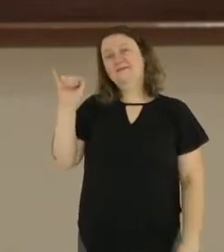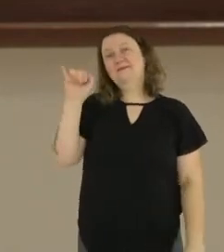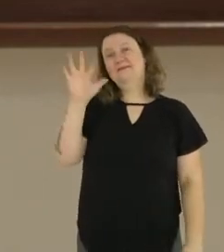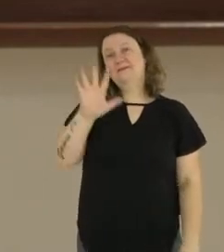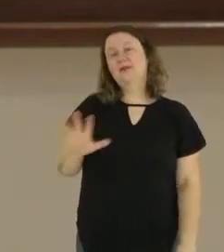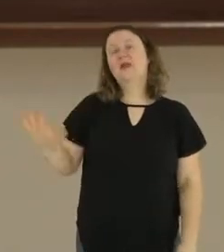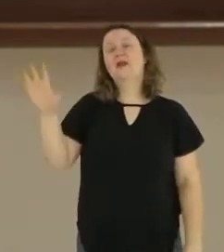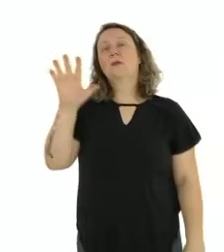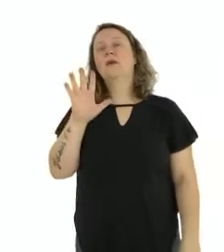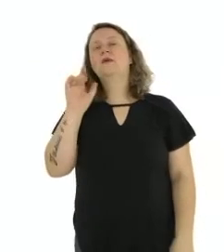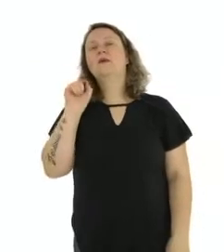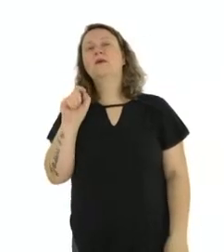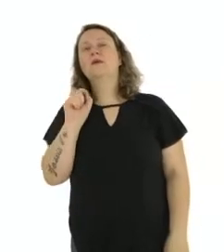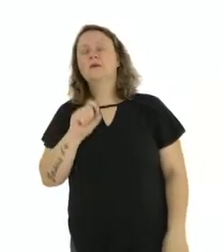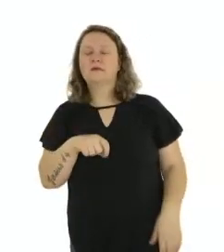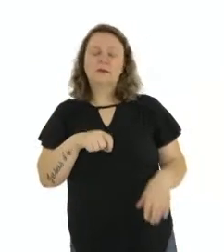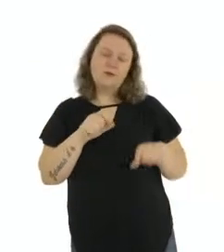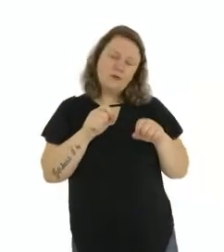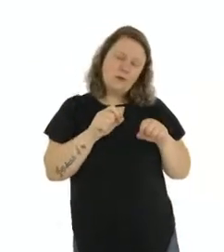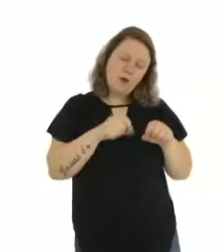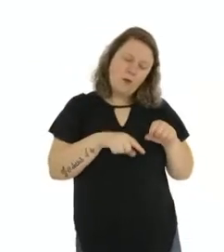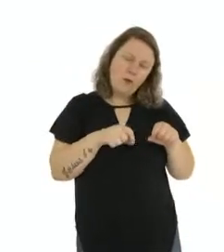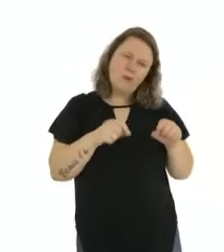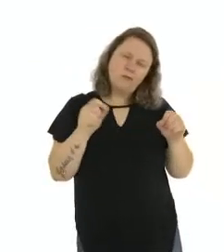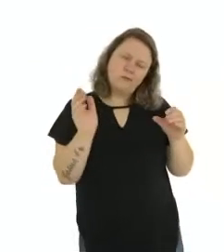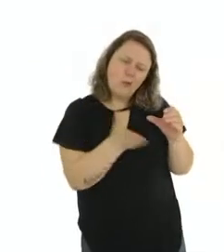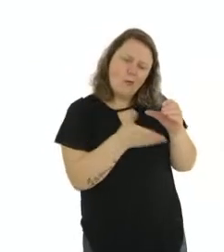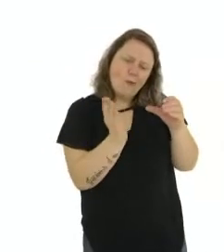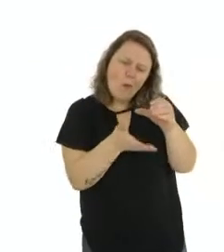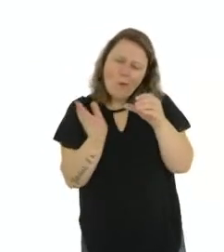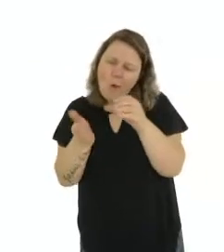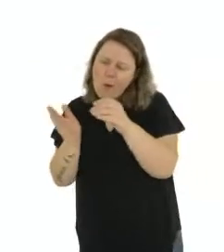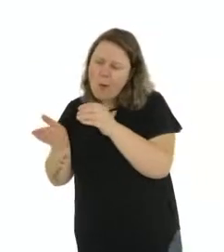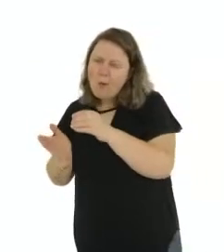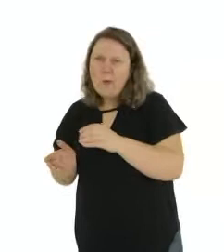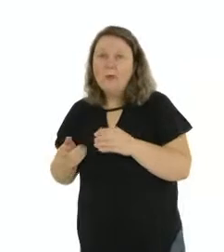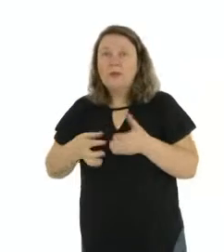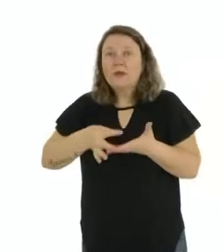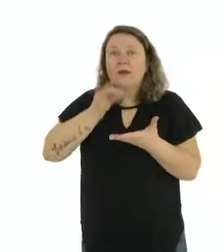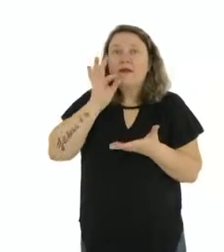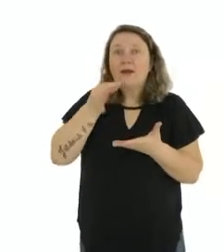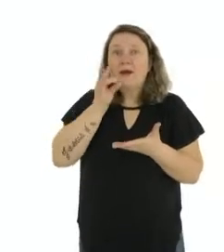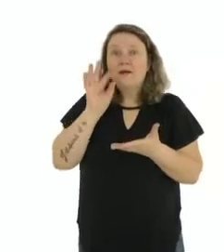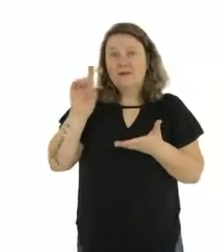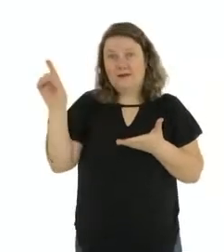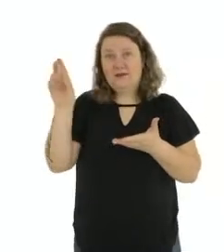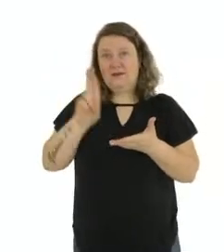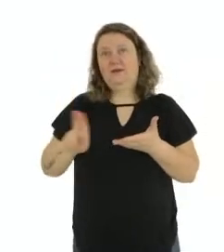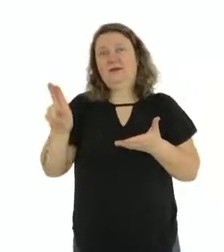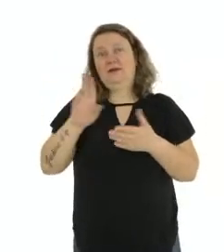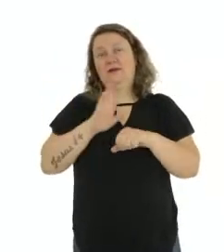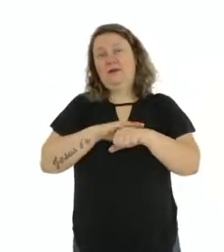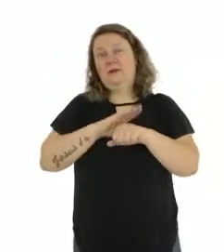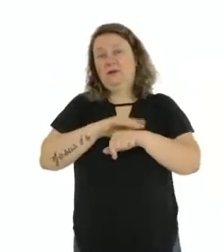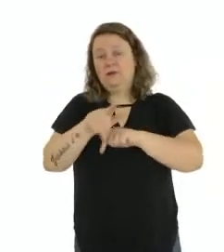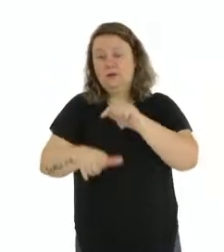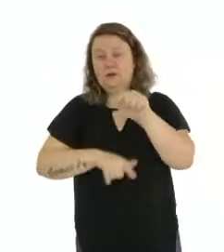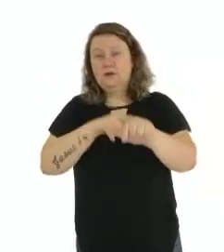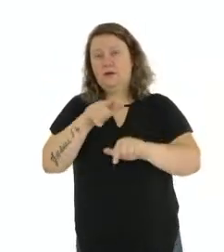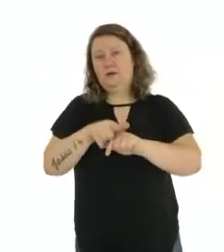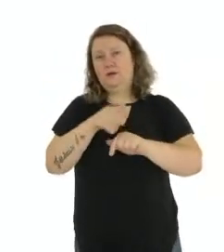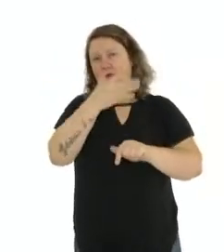do café, onde os fazendeiros do Oeste Paulista acabavam, muitas deles, utilizando a mão de obra do